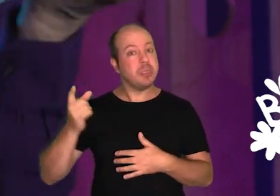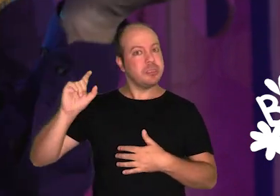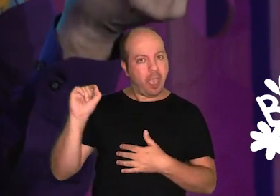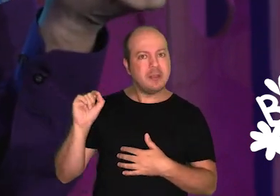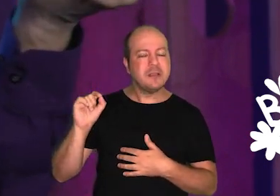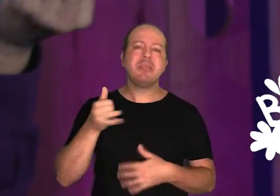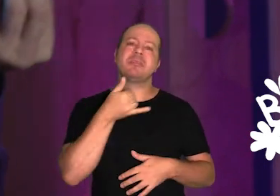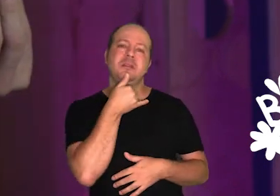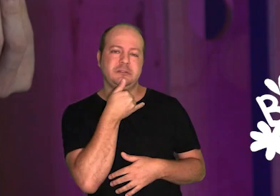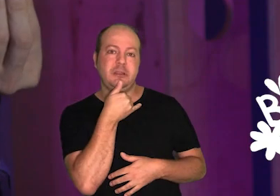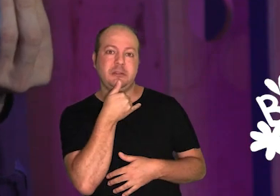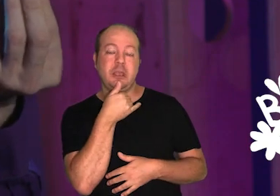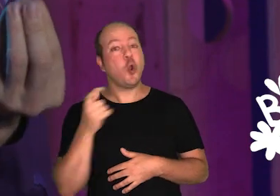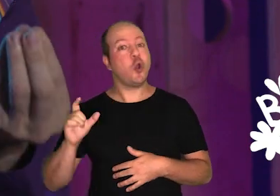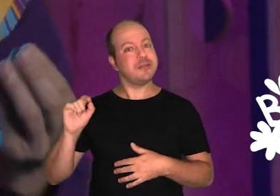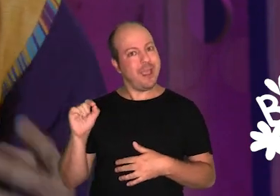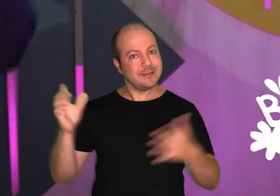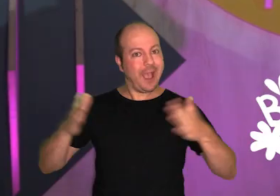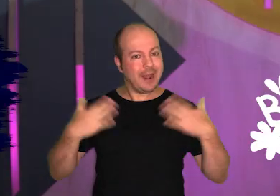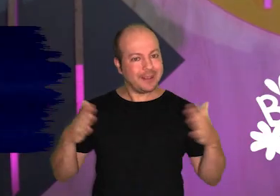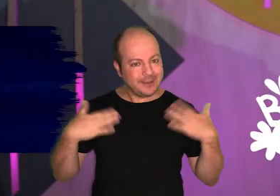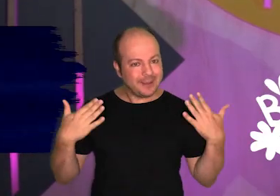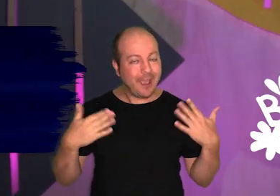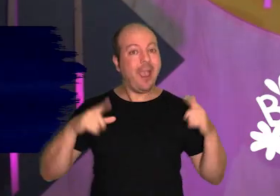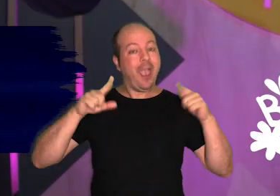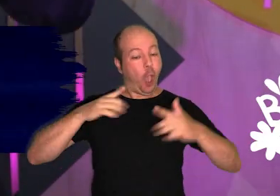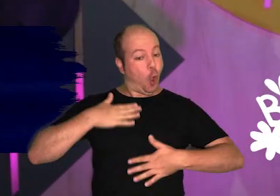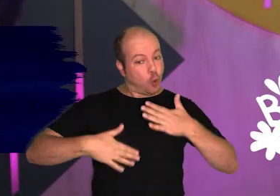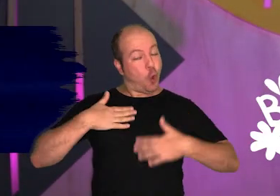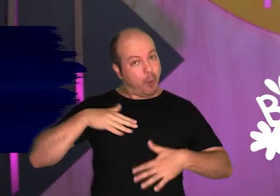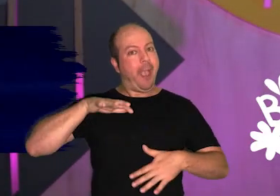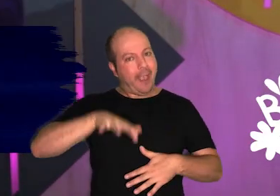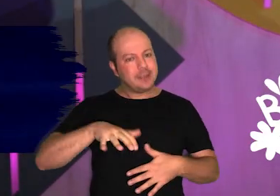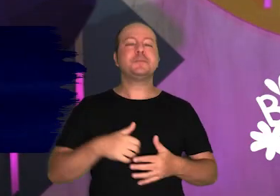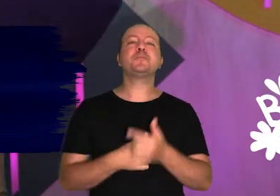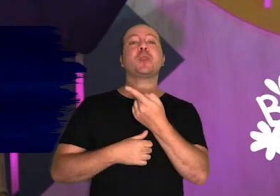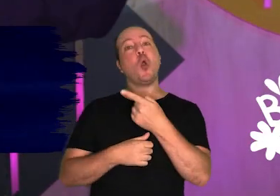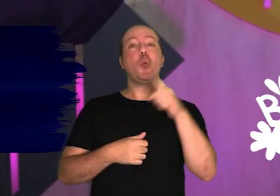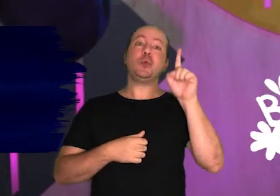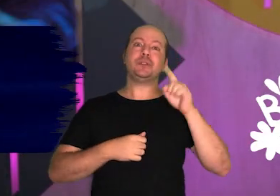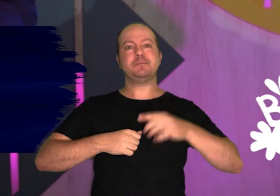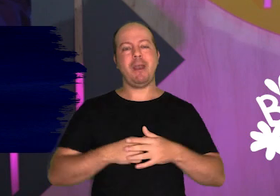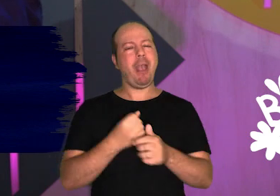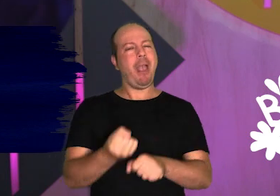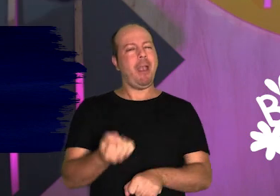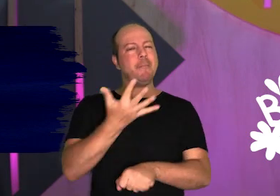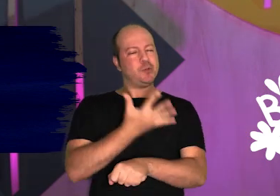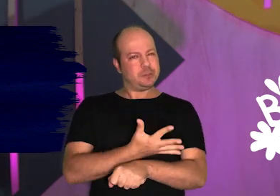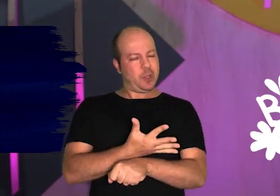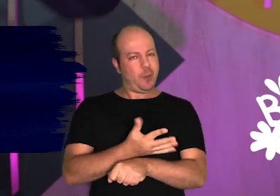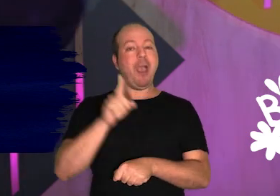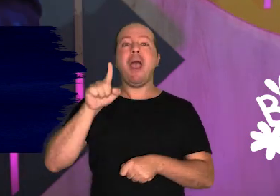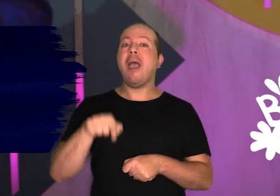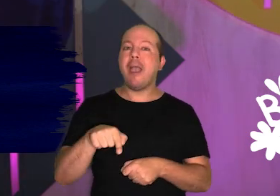da tristeza com o 10 da alegria. É isso. O corpo é tudo isso. Agora vamos à última emoção, que